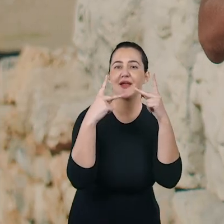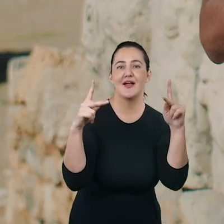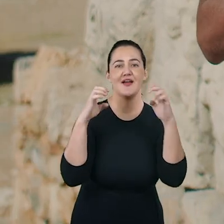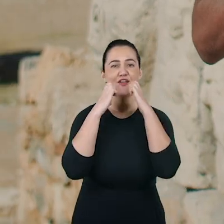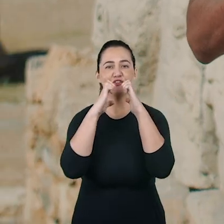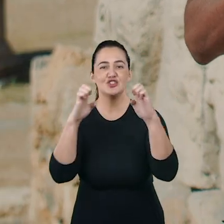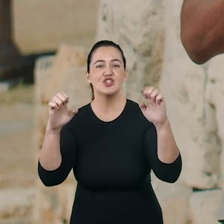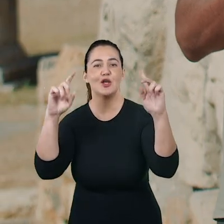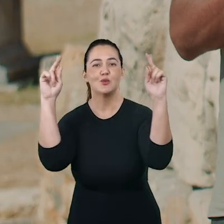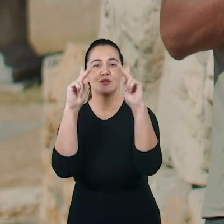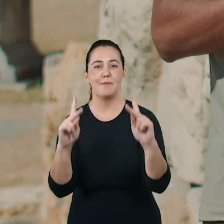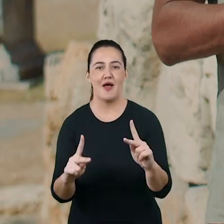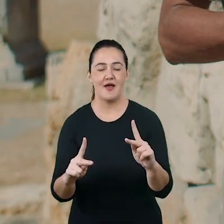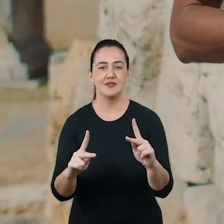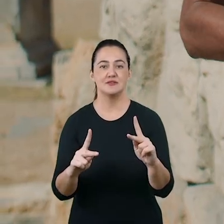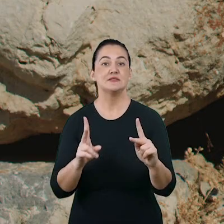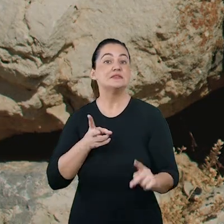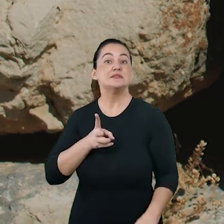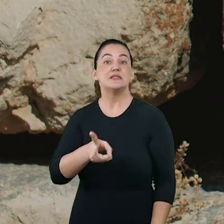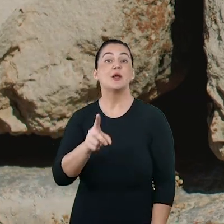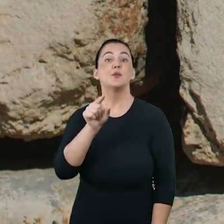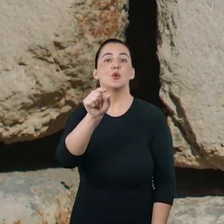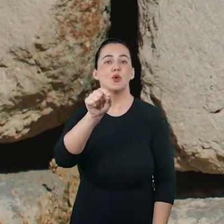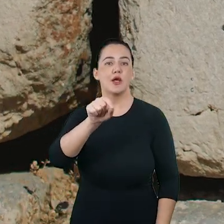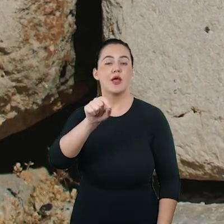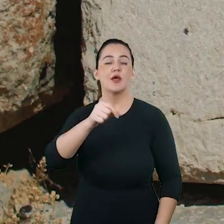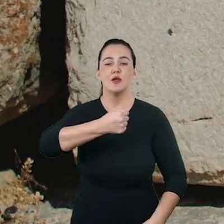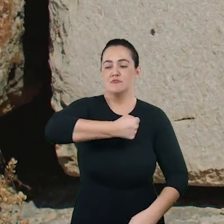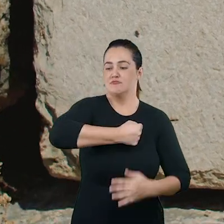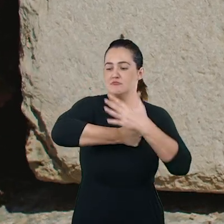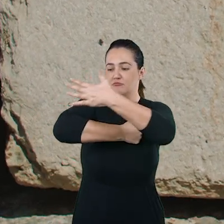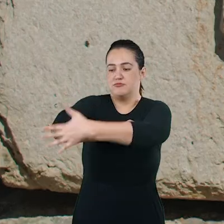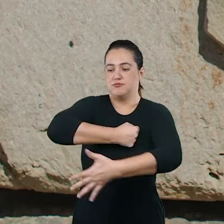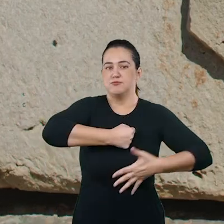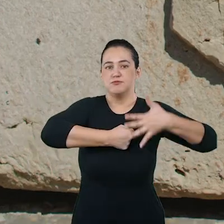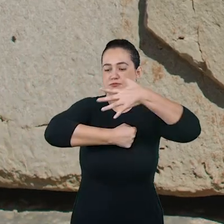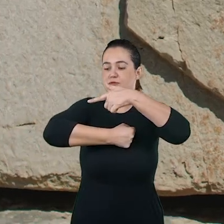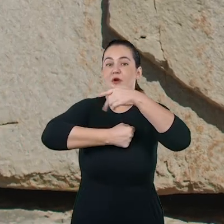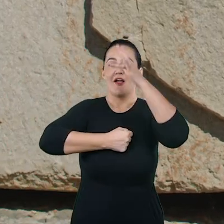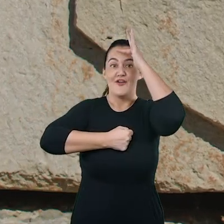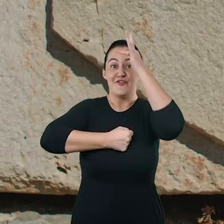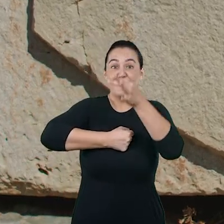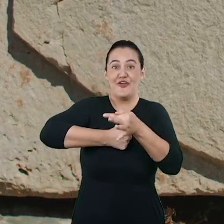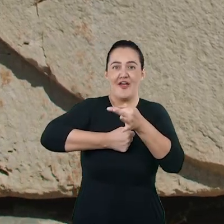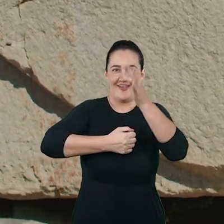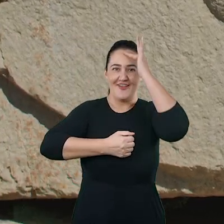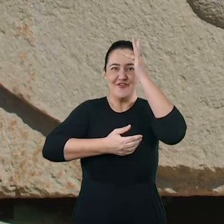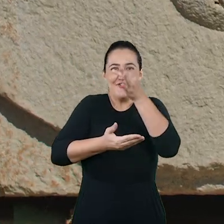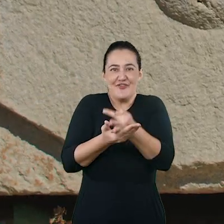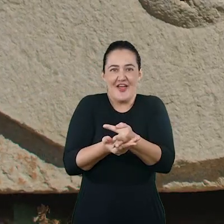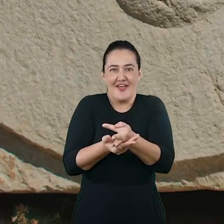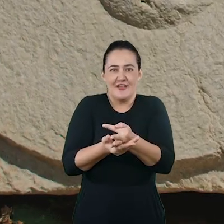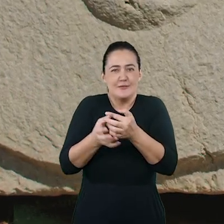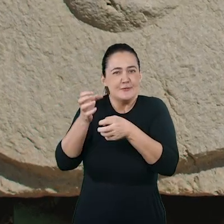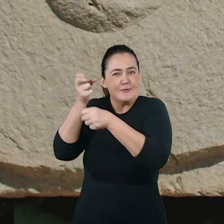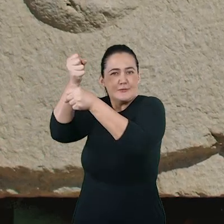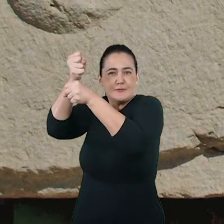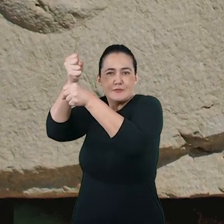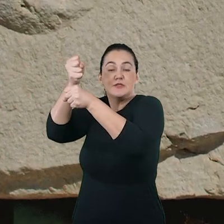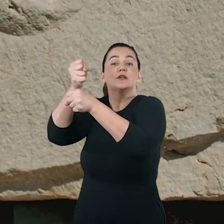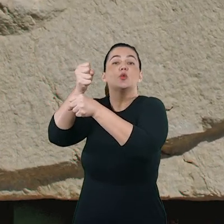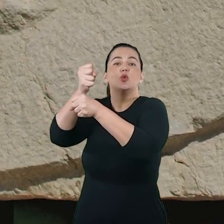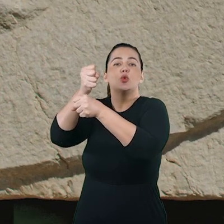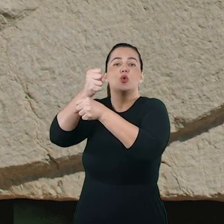da paz, segurando sempre o escudo da fé. Olha o escudo aqui. Segurando sempre